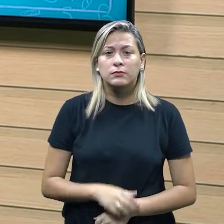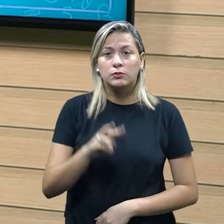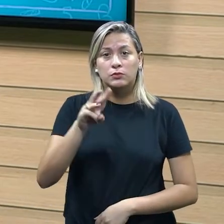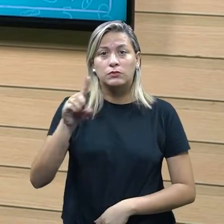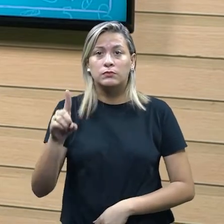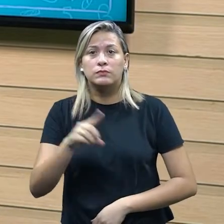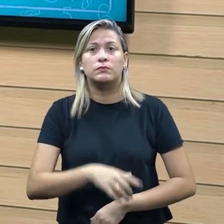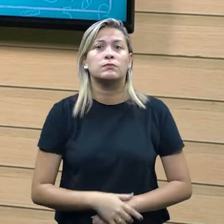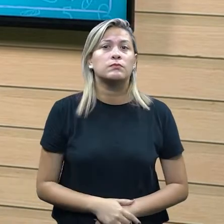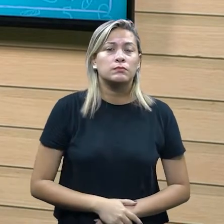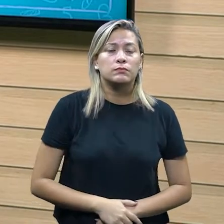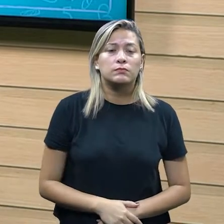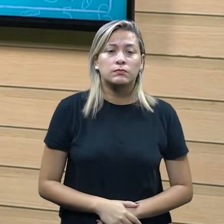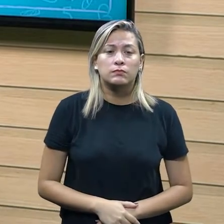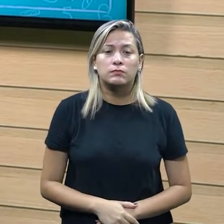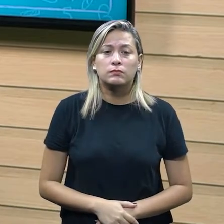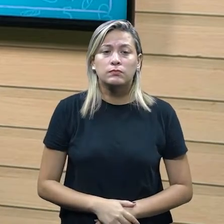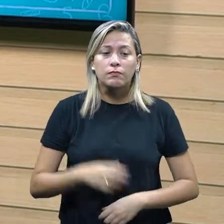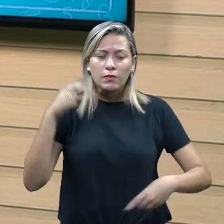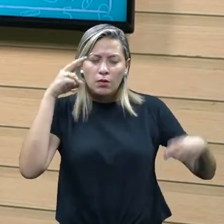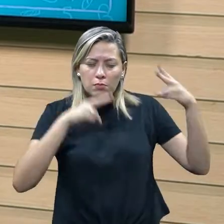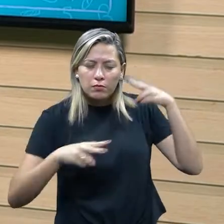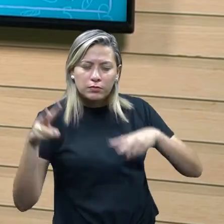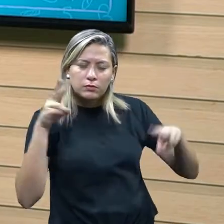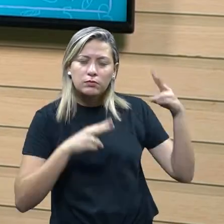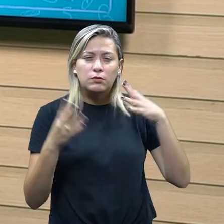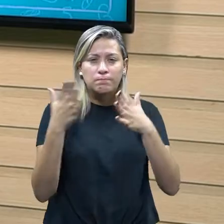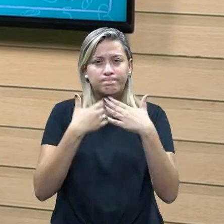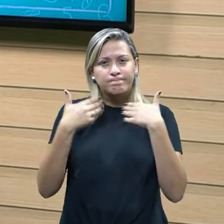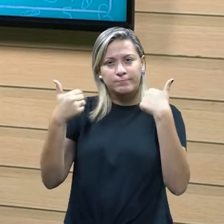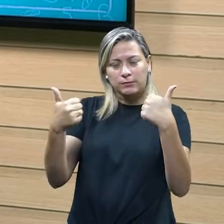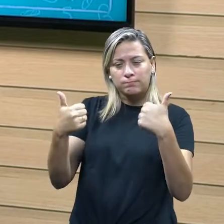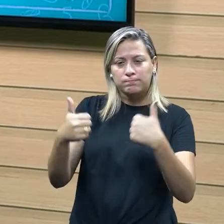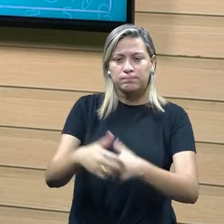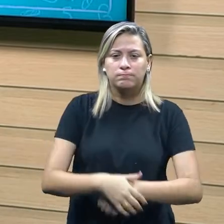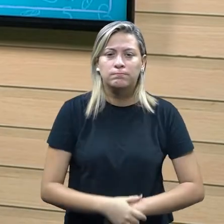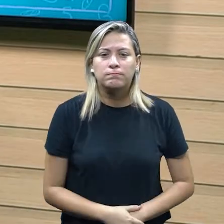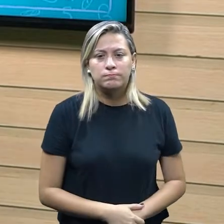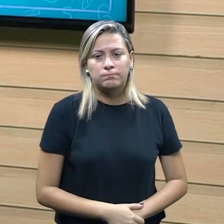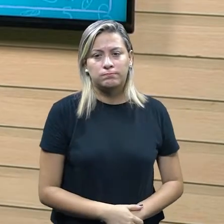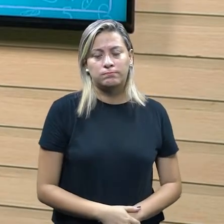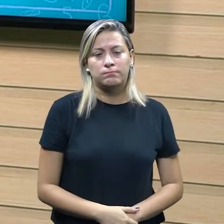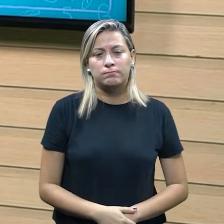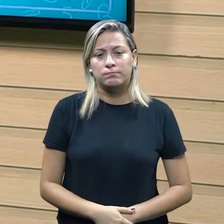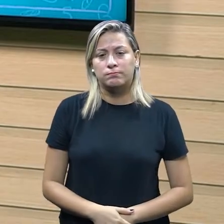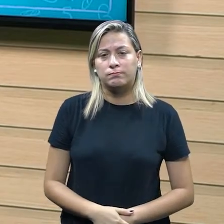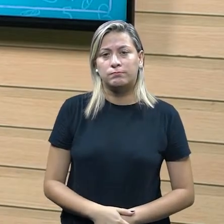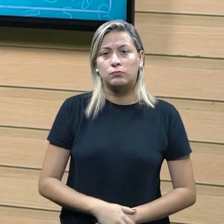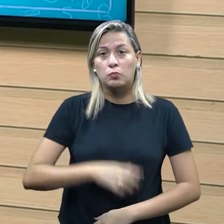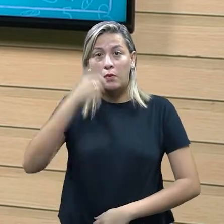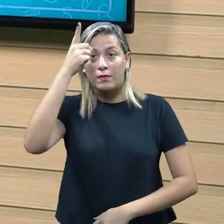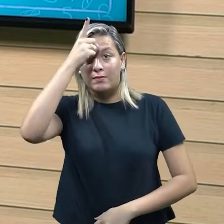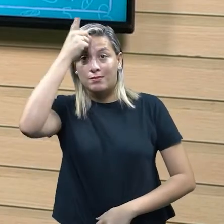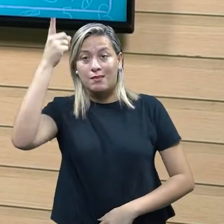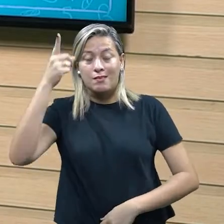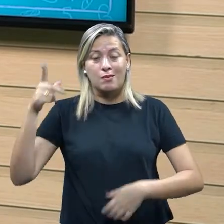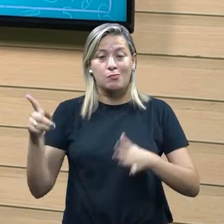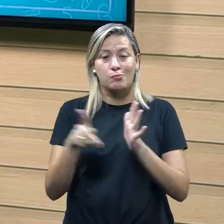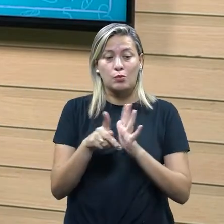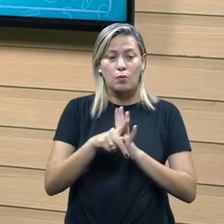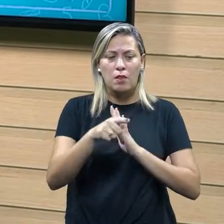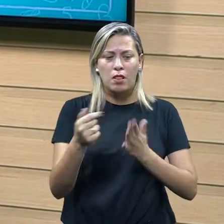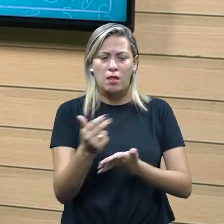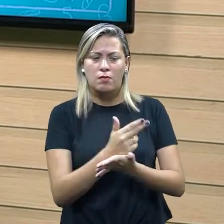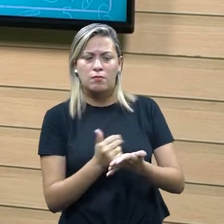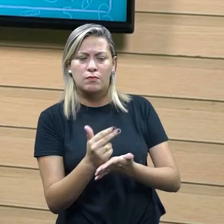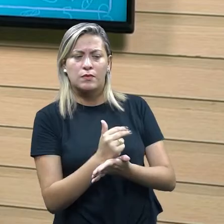você consegue ter uma maior visualização, você consegue ter um ideal desse desenho, ele